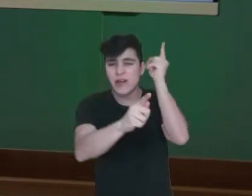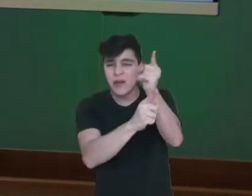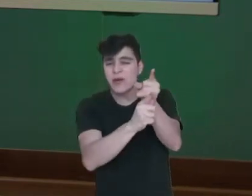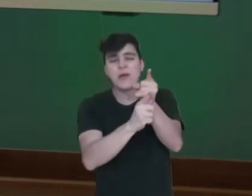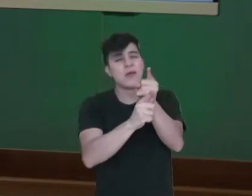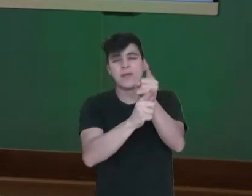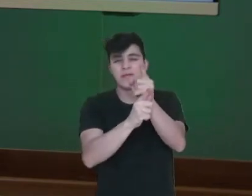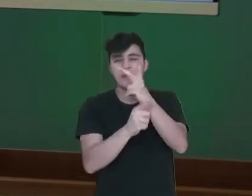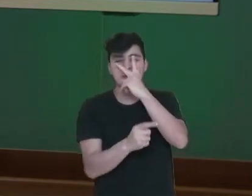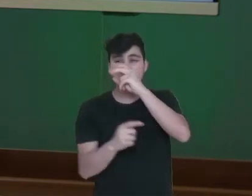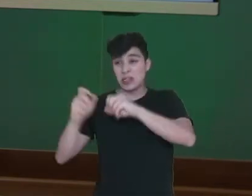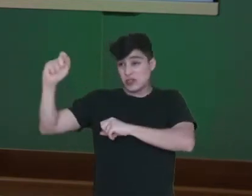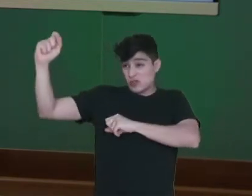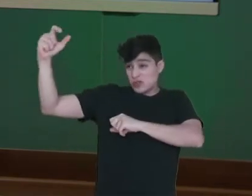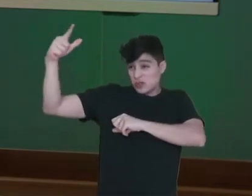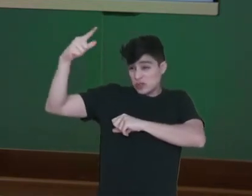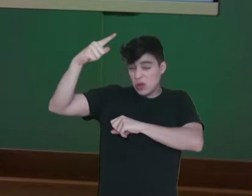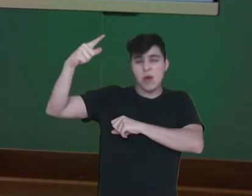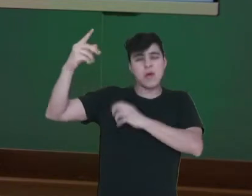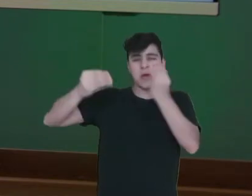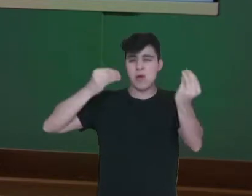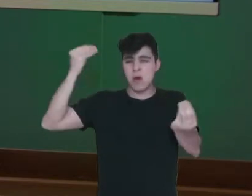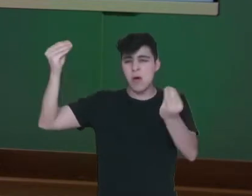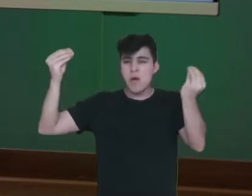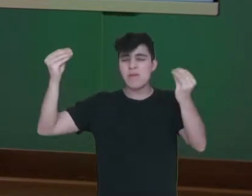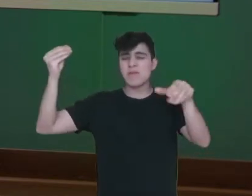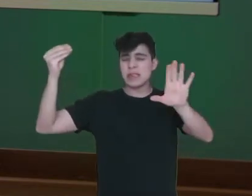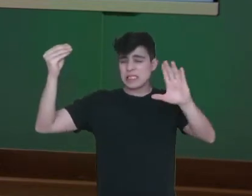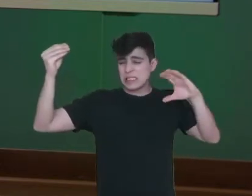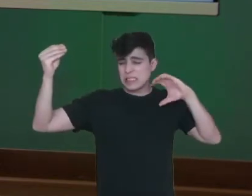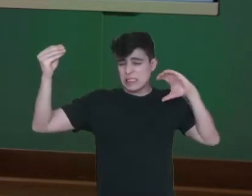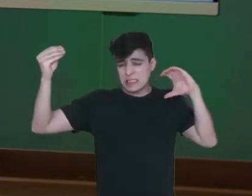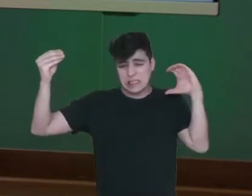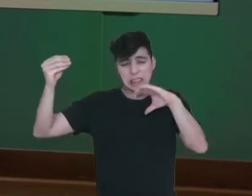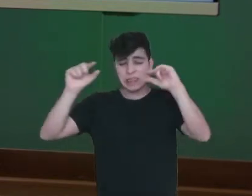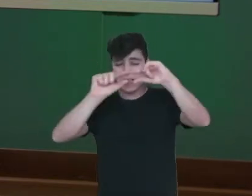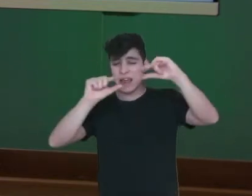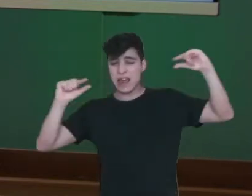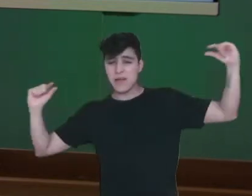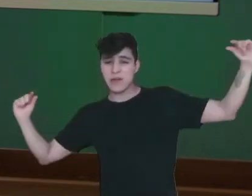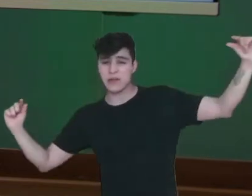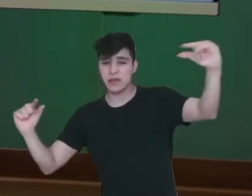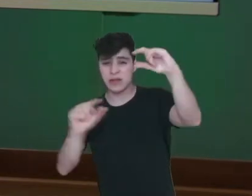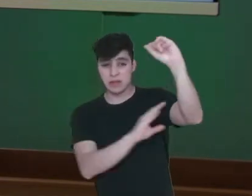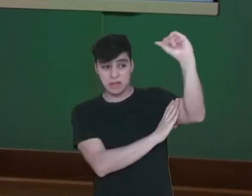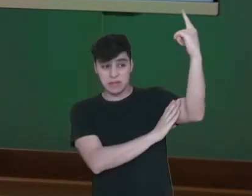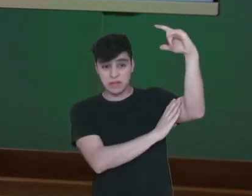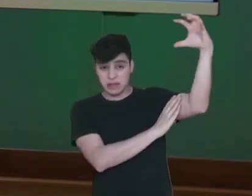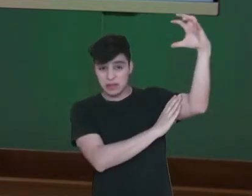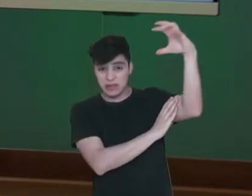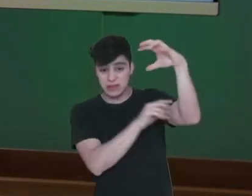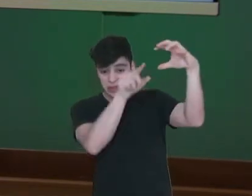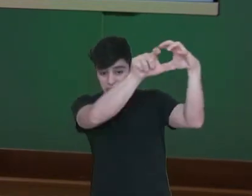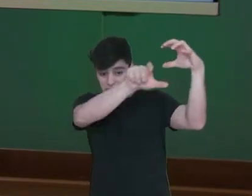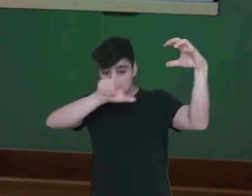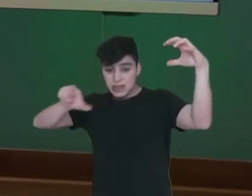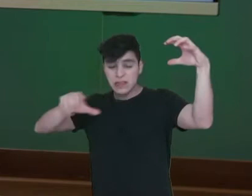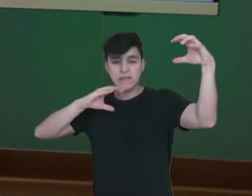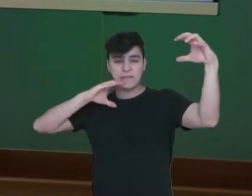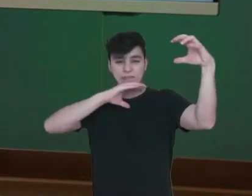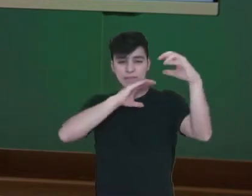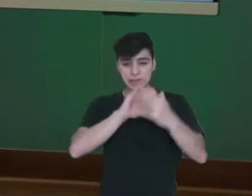o Sol mais aquece a Terra, né? Na região equatorial, próximo da linha do Equador. Então, se nós temos uma região do